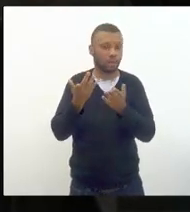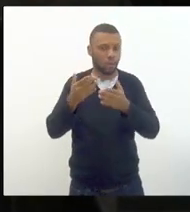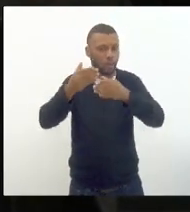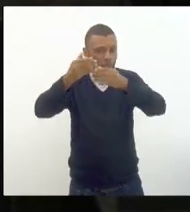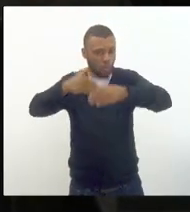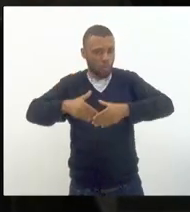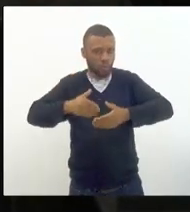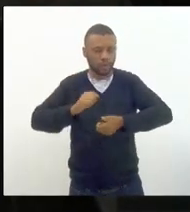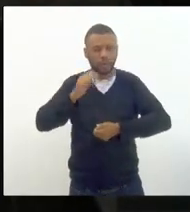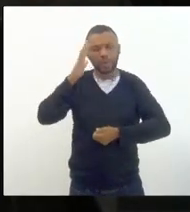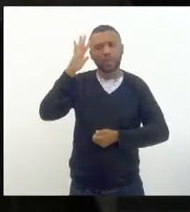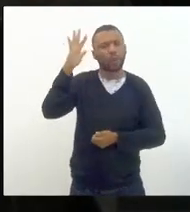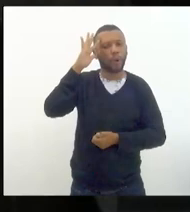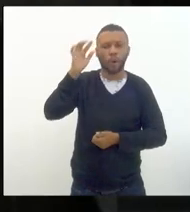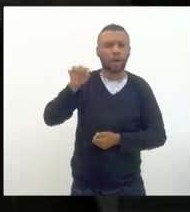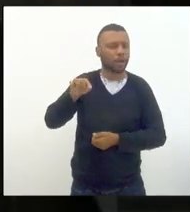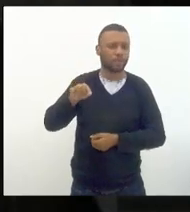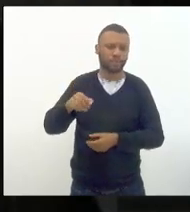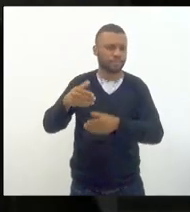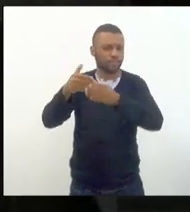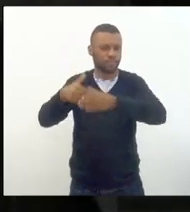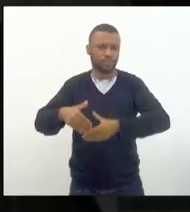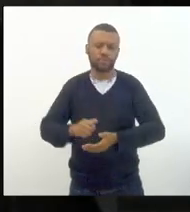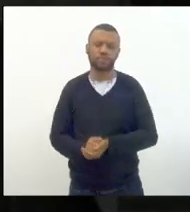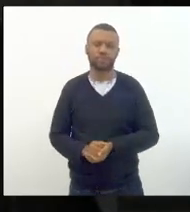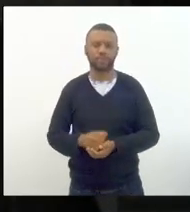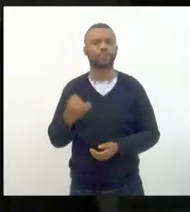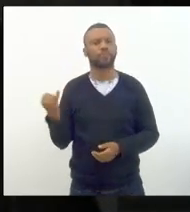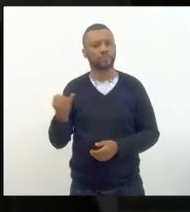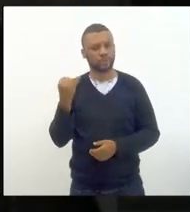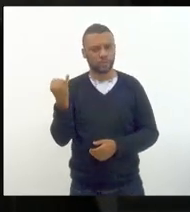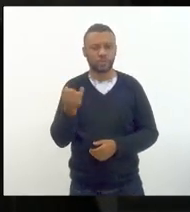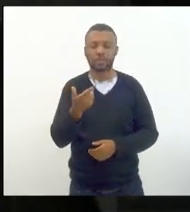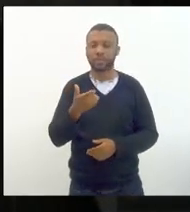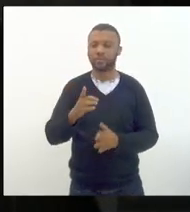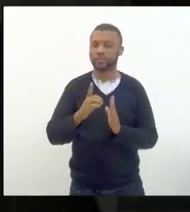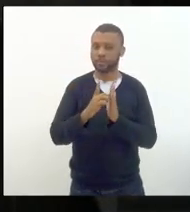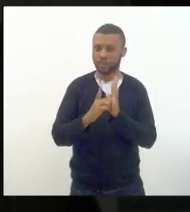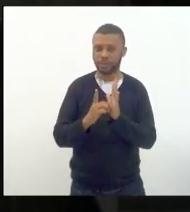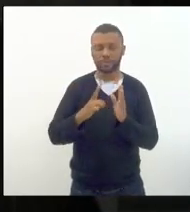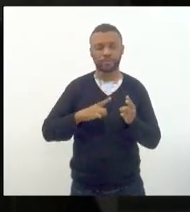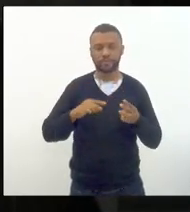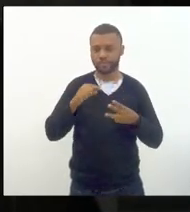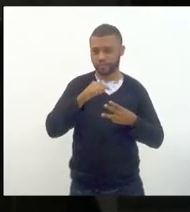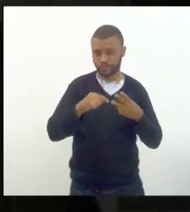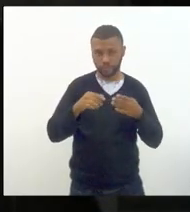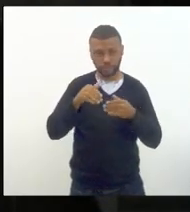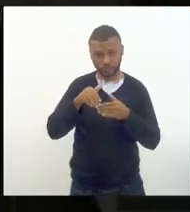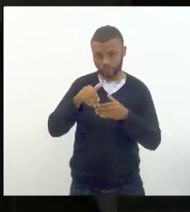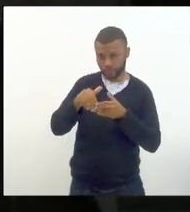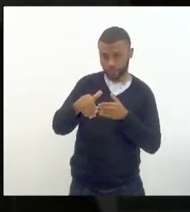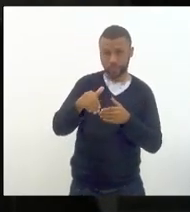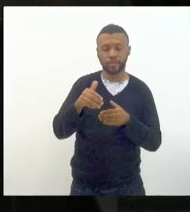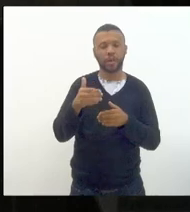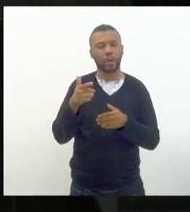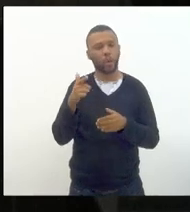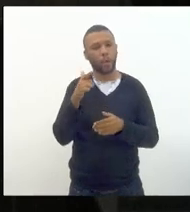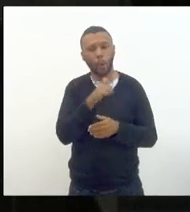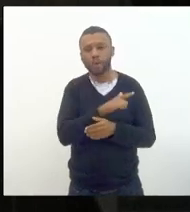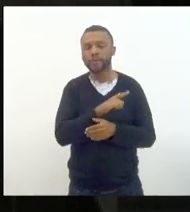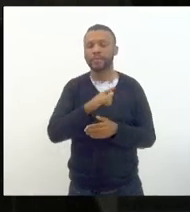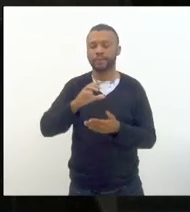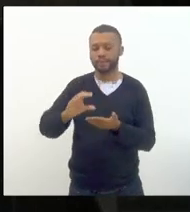postulam o concurso é muito importante que no caso do Detran são os três pontos no curto prazo avançar na questão dos